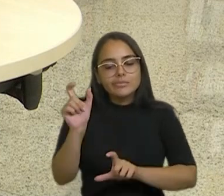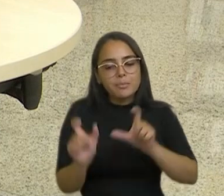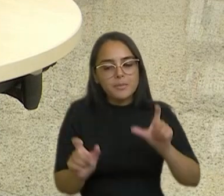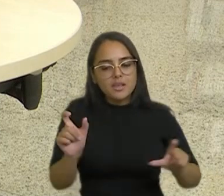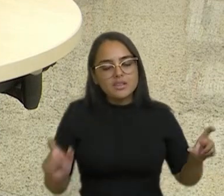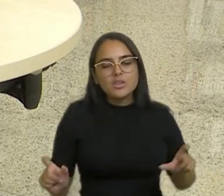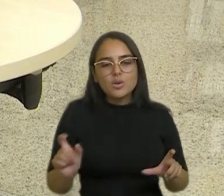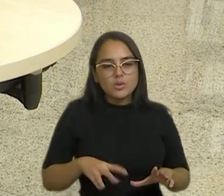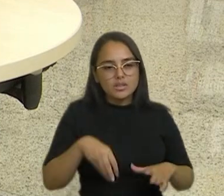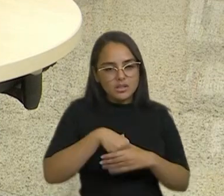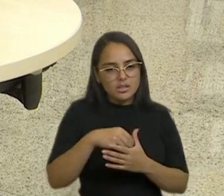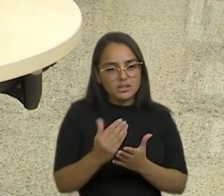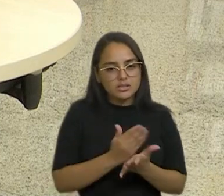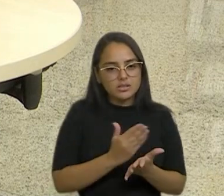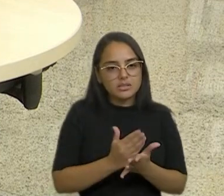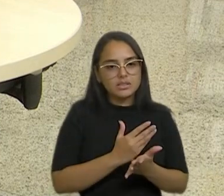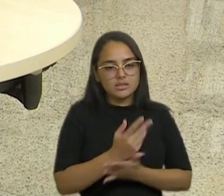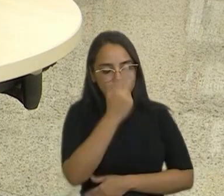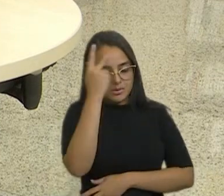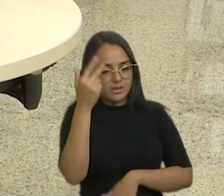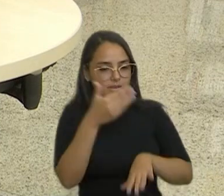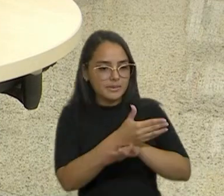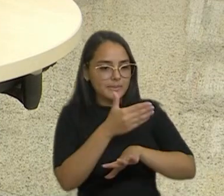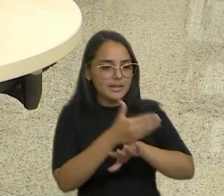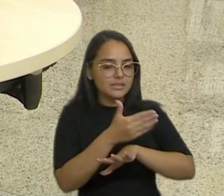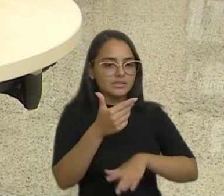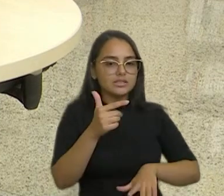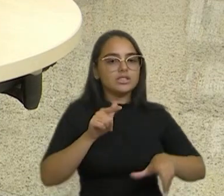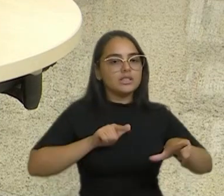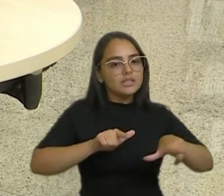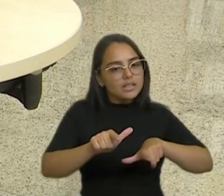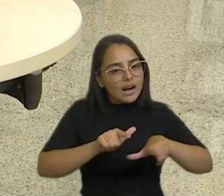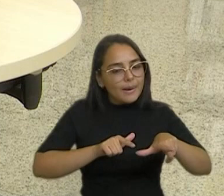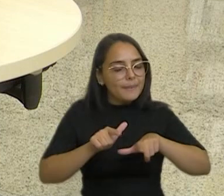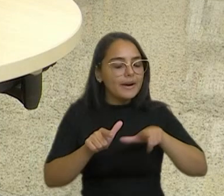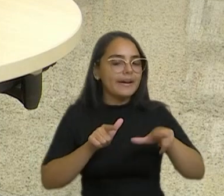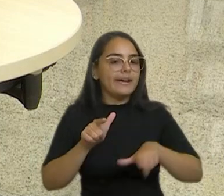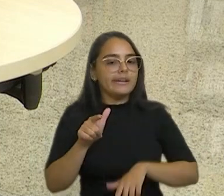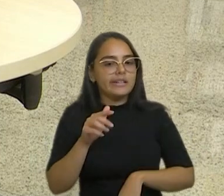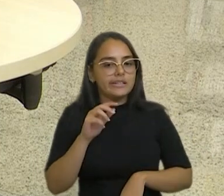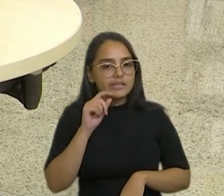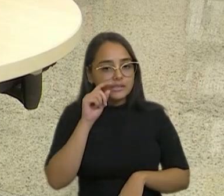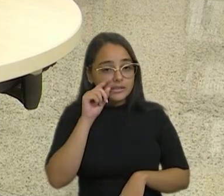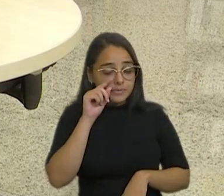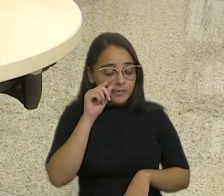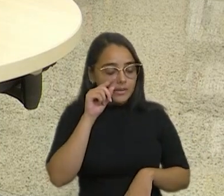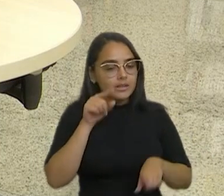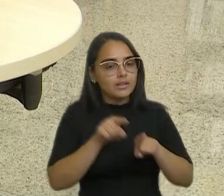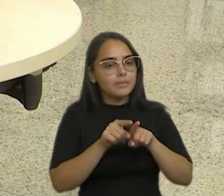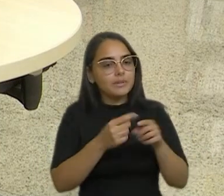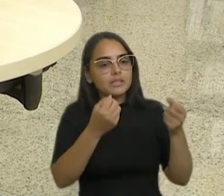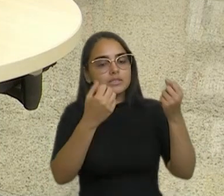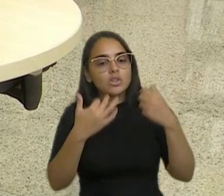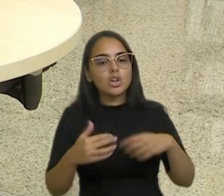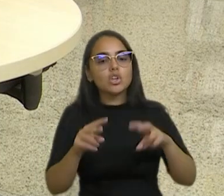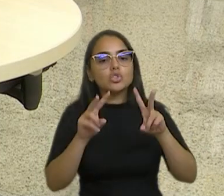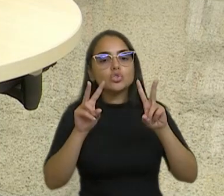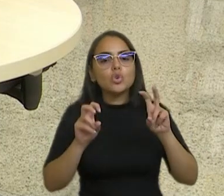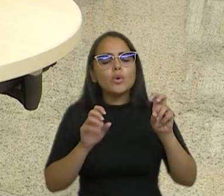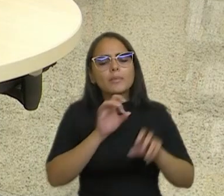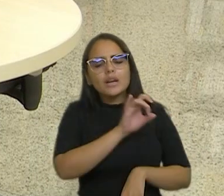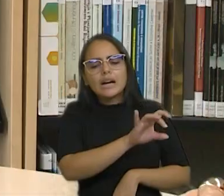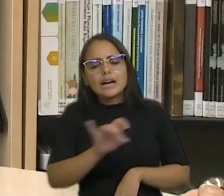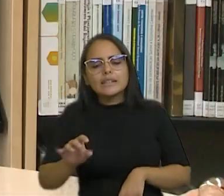Aí, dos atores, né? Que trabalham, dos trabalhadores. Fala um pouco assim da função de